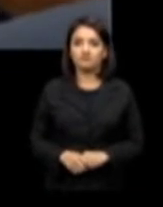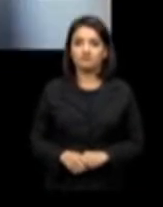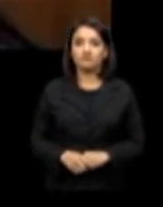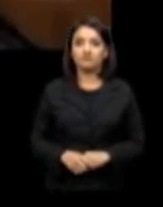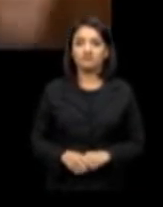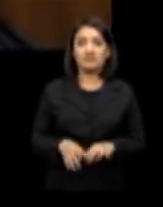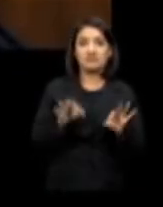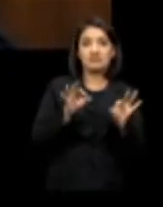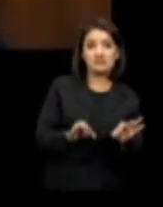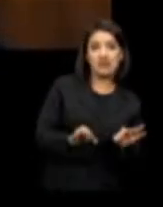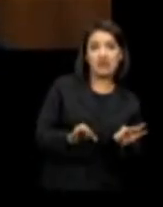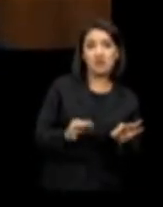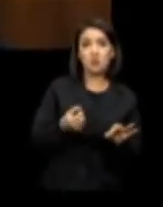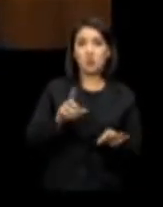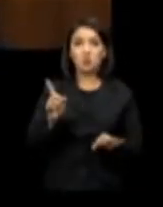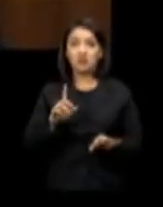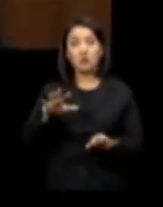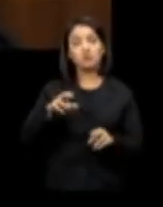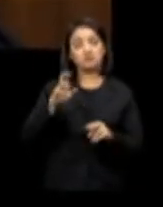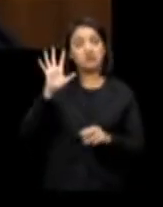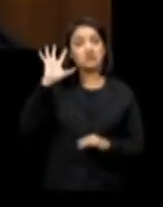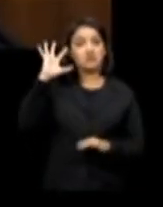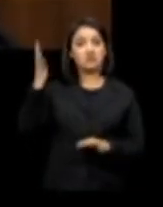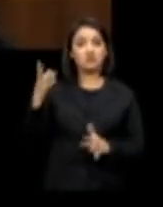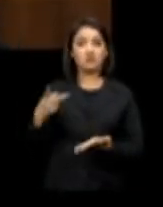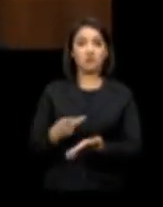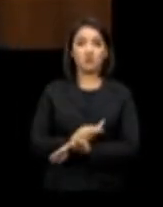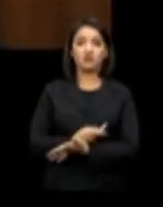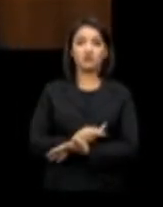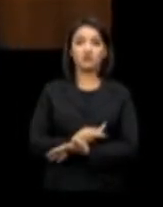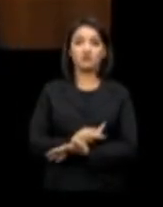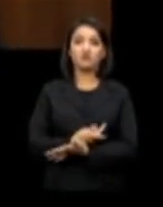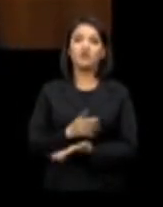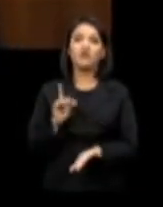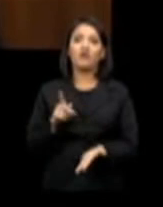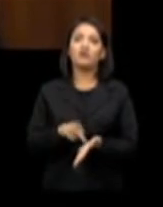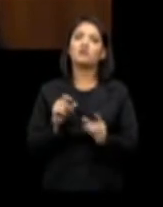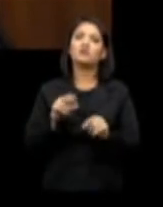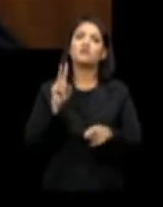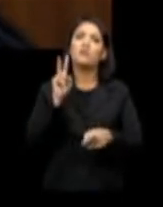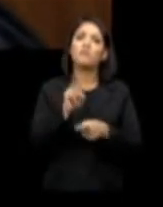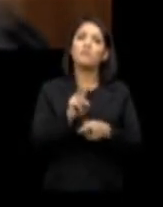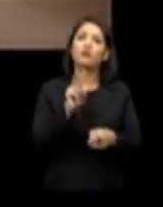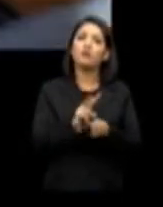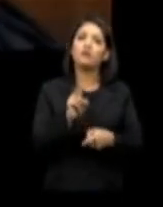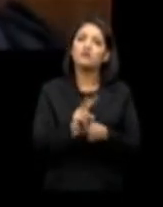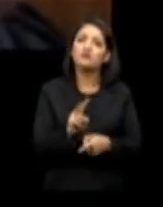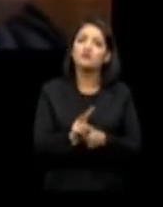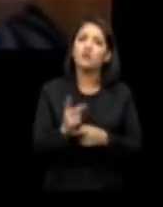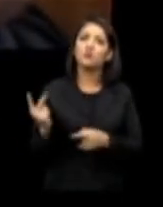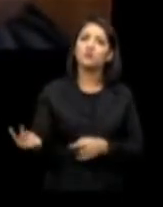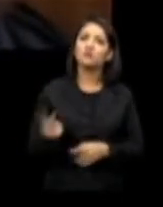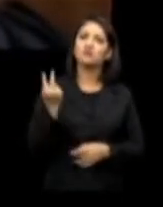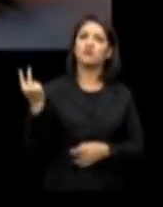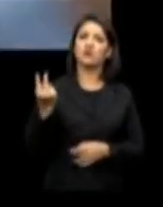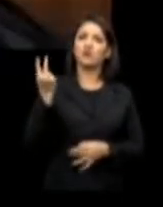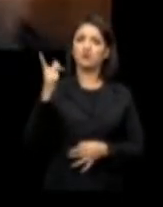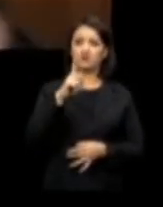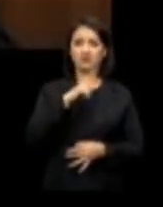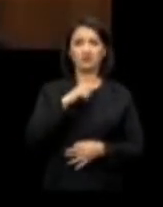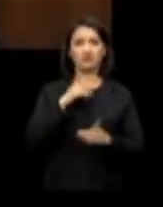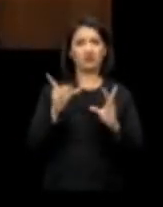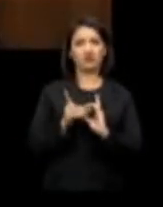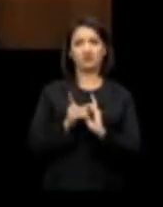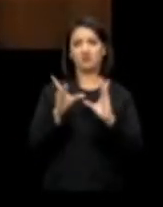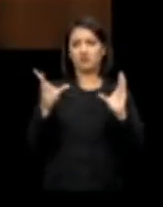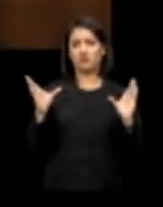ou desacerto dessas decisões automatizadas, é inequívoco que a proteção dos valores estruturantes da nossa